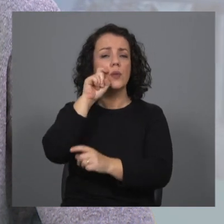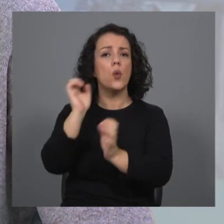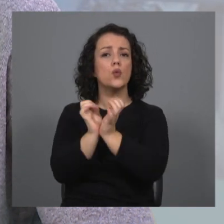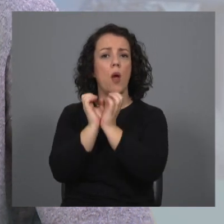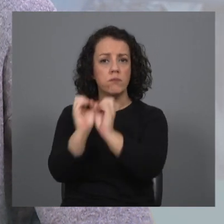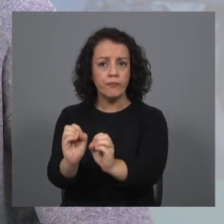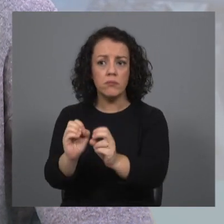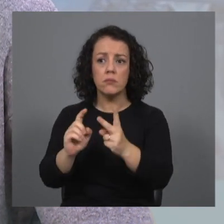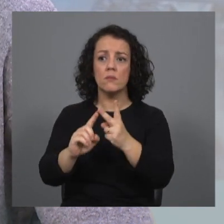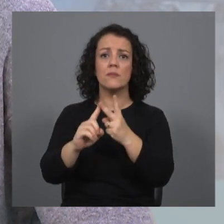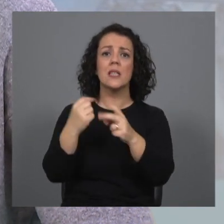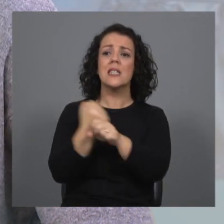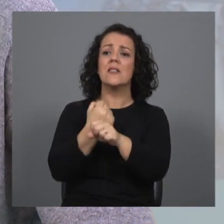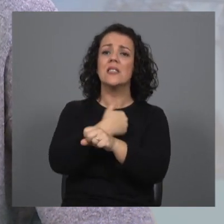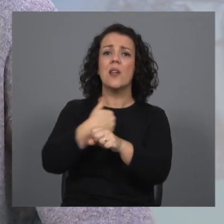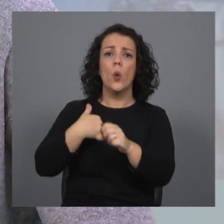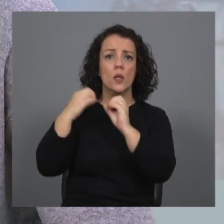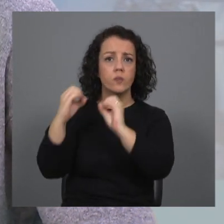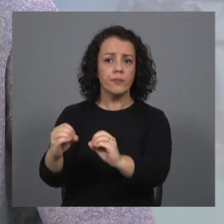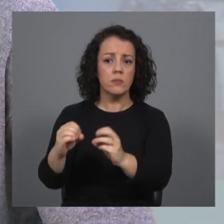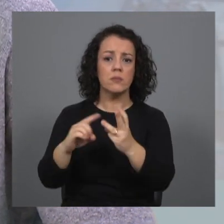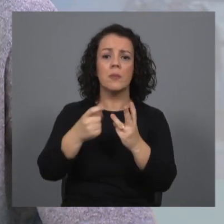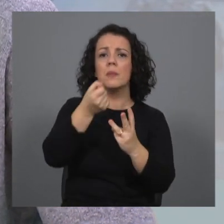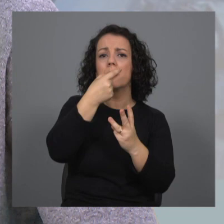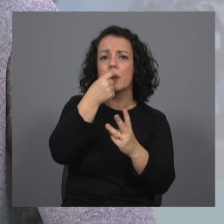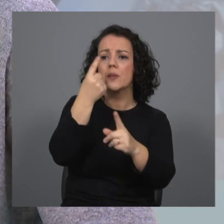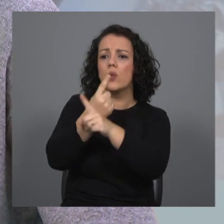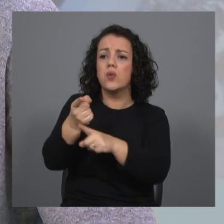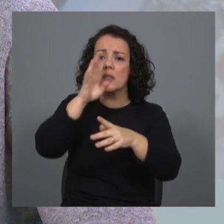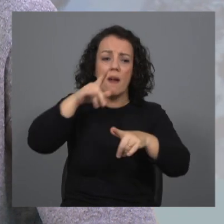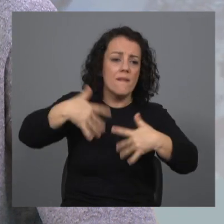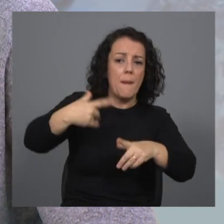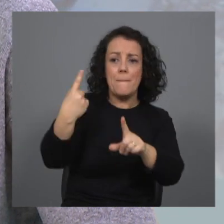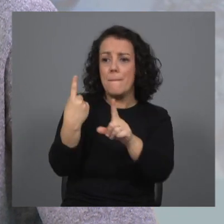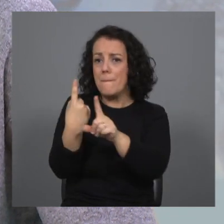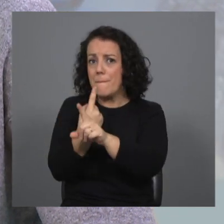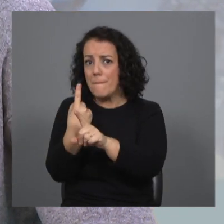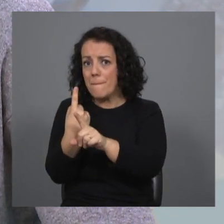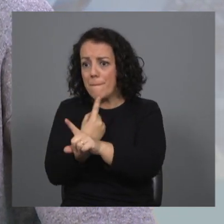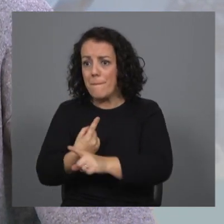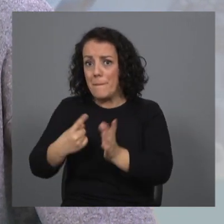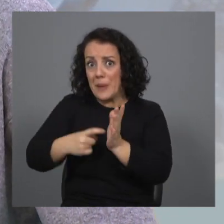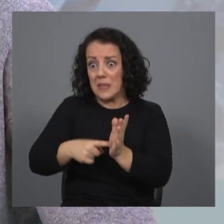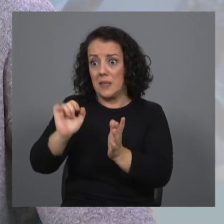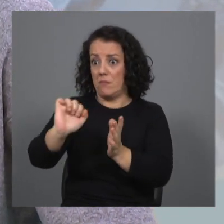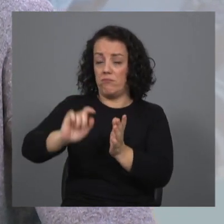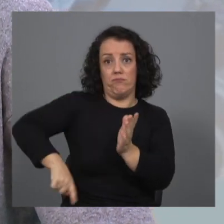têm acesso a serviços de saúde, toda a medicação que tenham que adquirir têm que suportar e, portanto, não